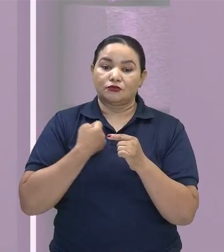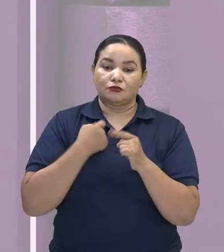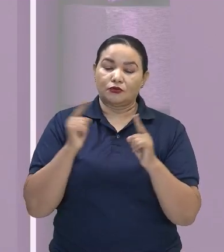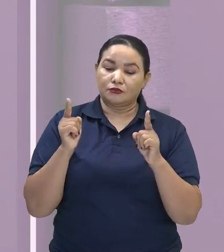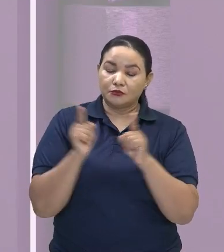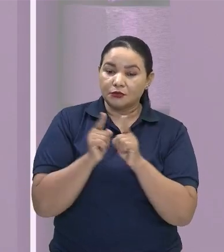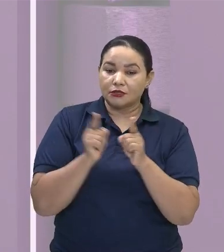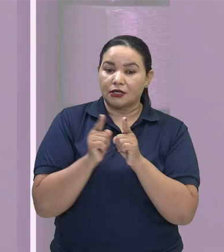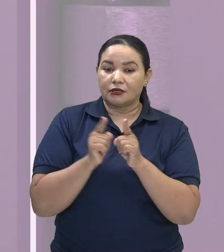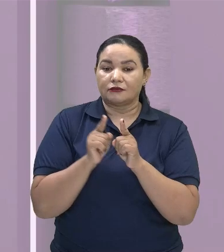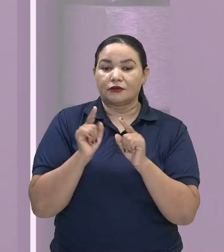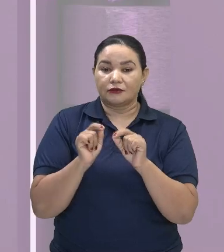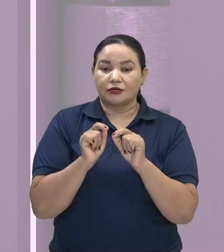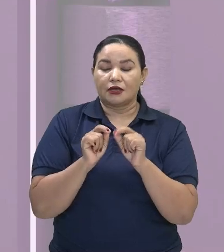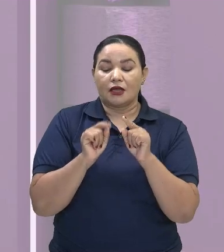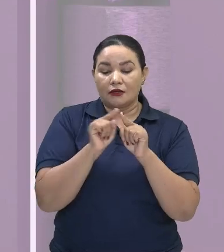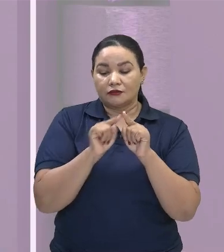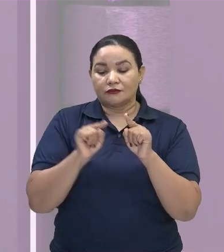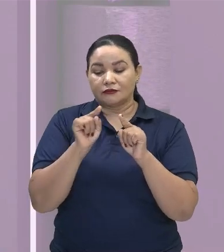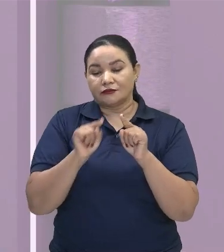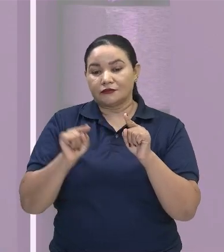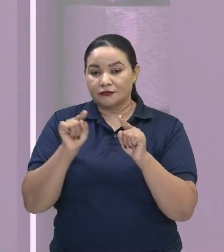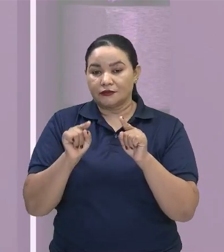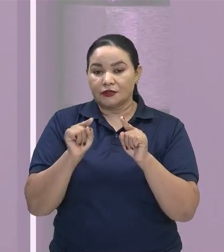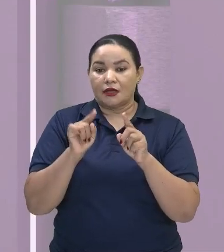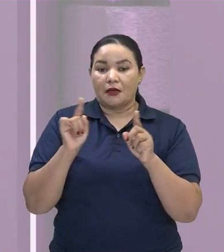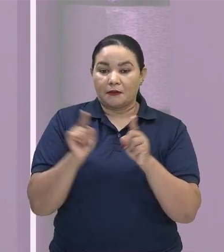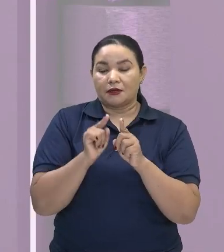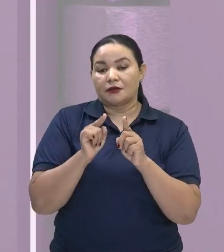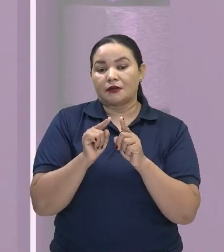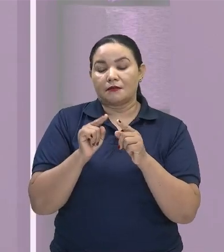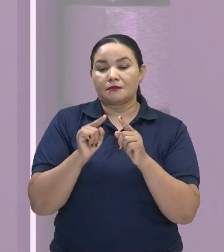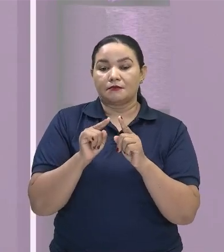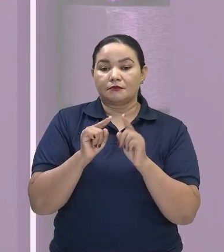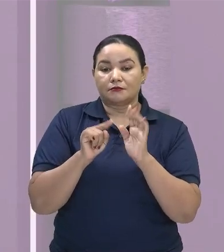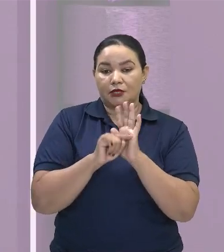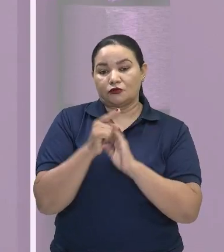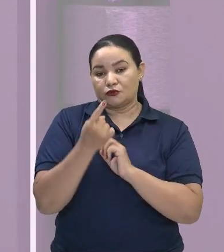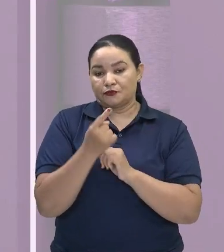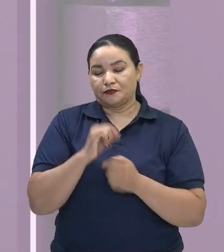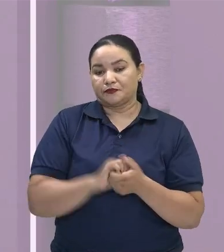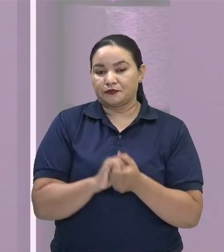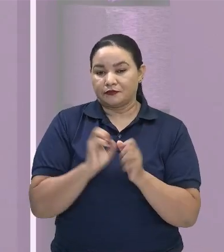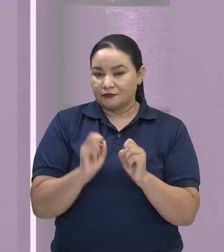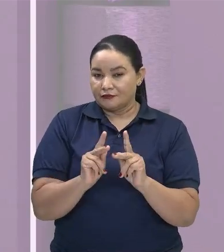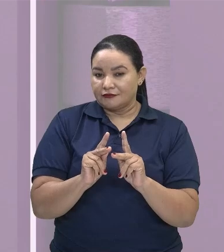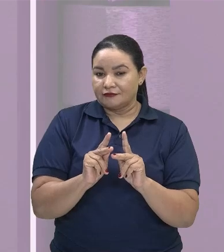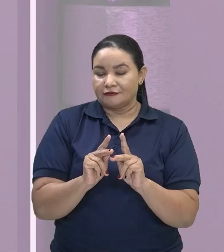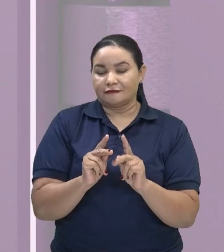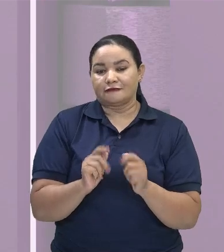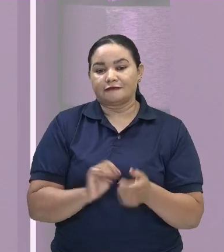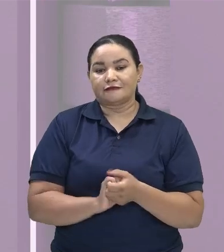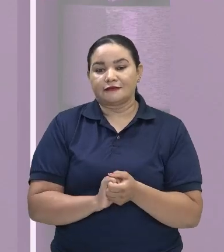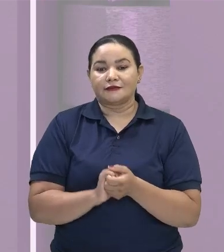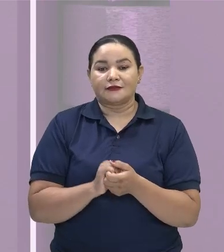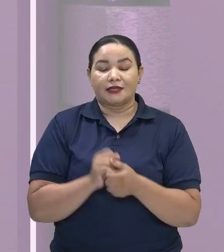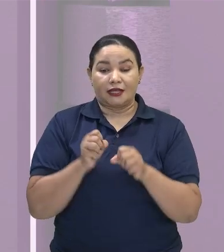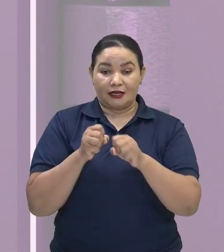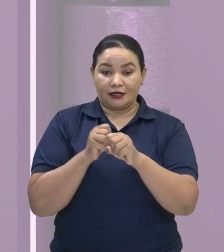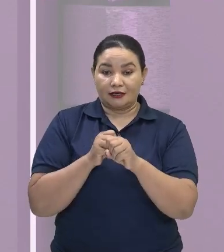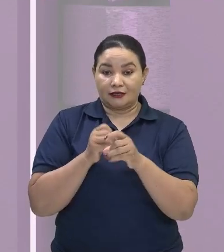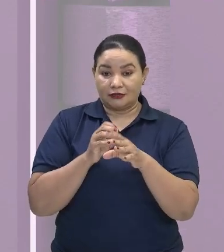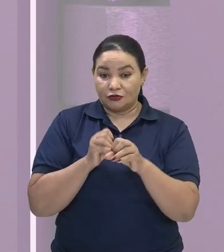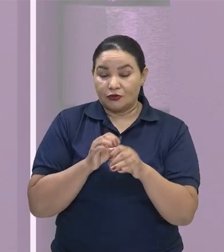são números decimais, números menores do que 1, certo? Então, meus queridos alunos, era isso que o professor Paulo tinha para trazer para